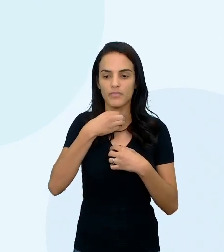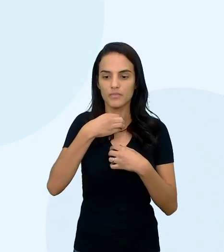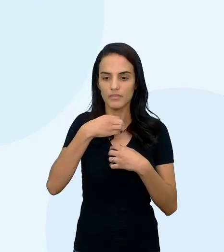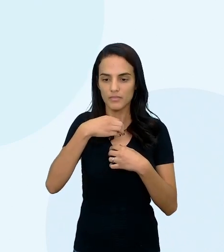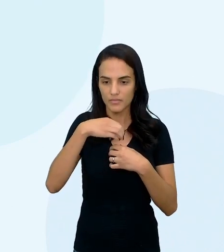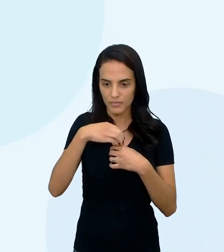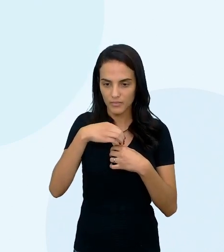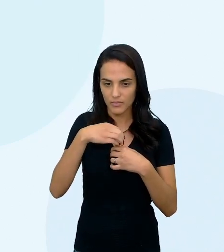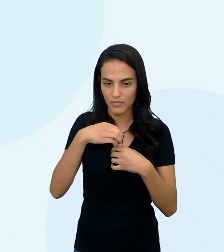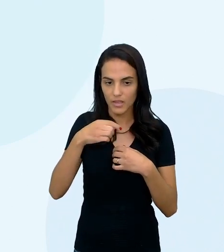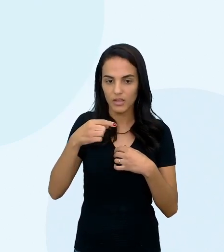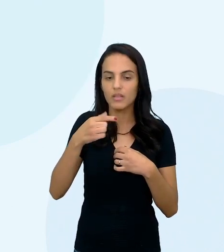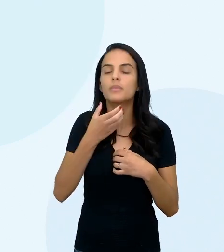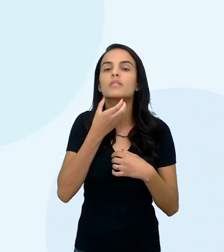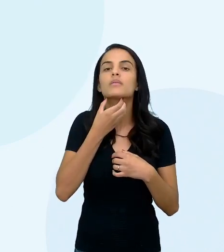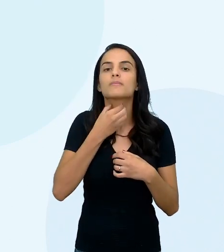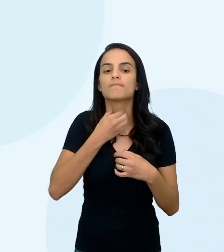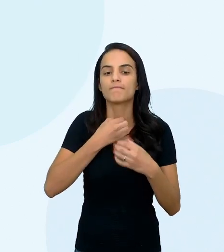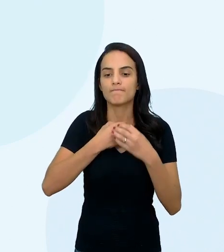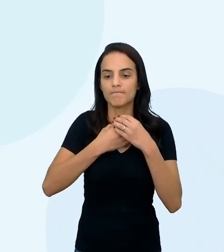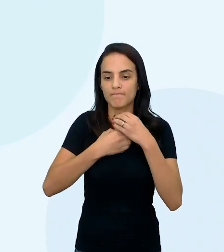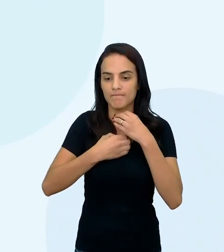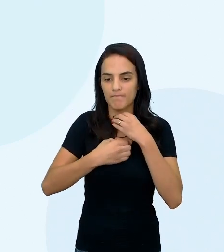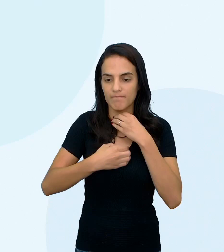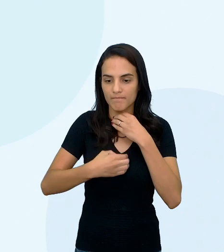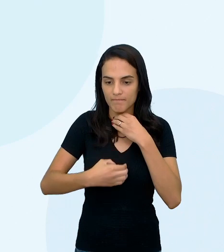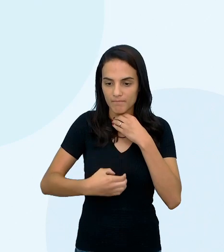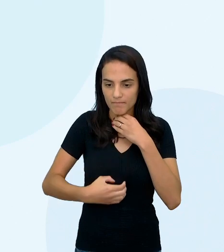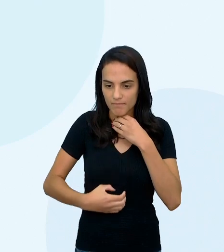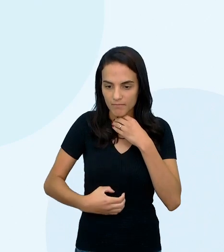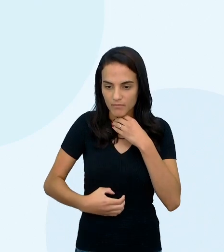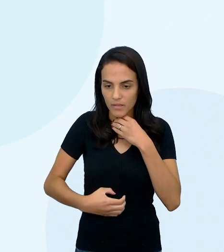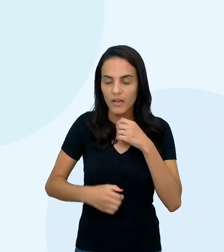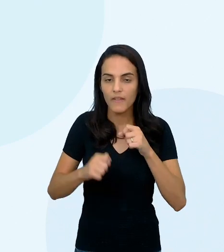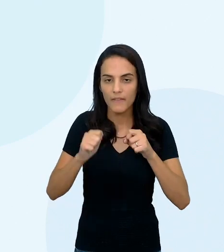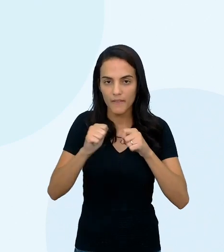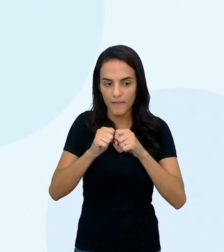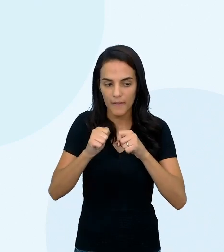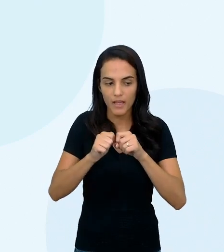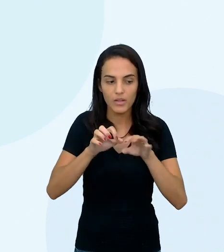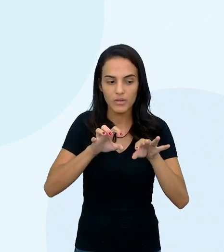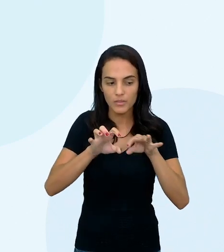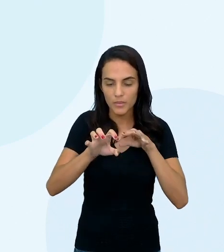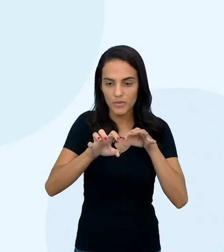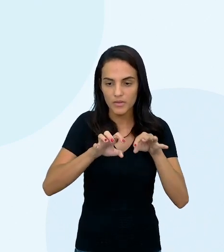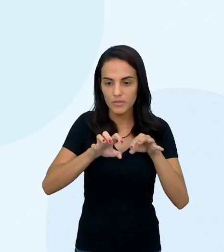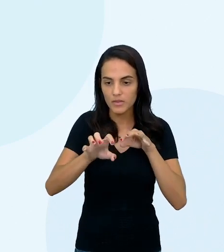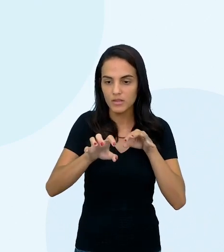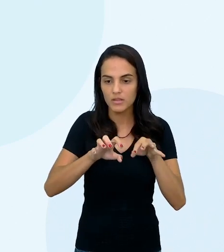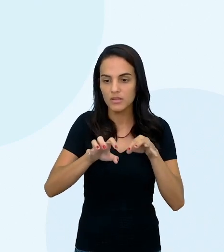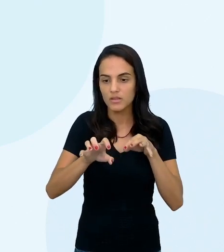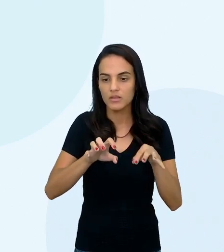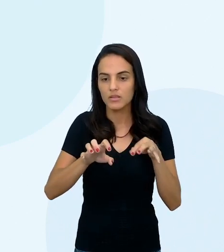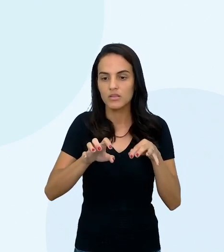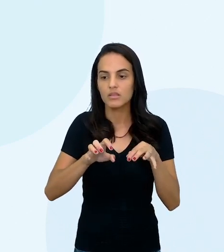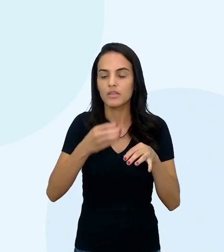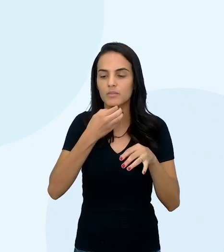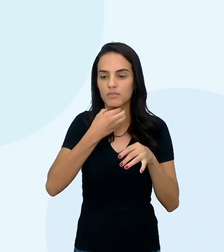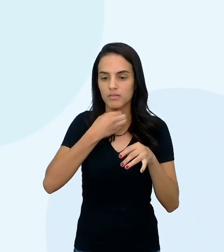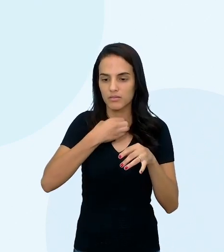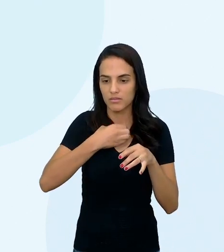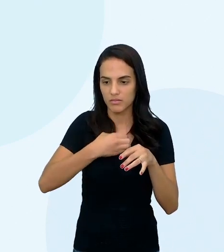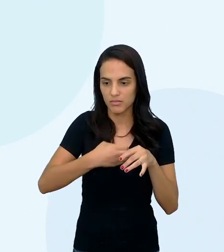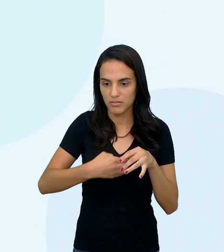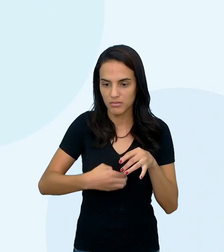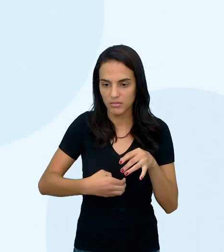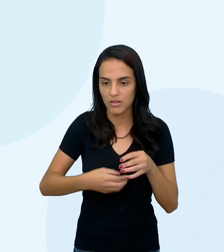alimento, o alimento passou pelo esôfago, o esôfago realizou os movimentos peristálticos, empurrou o alimento até